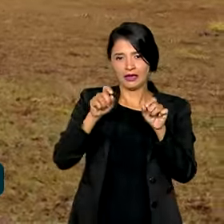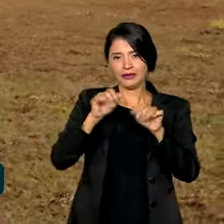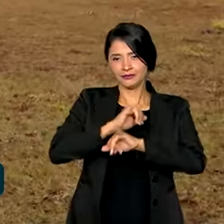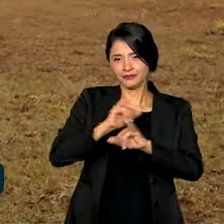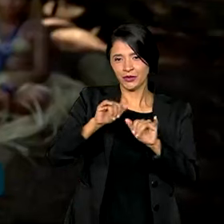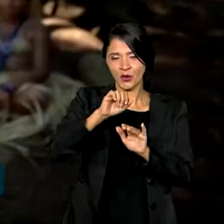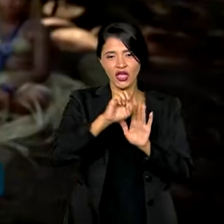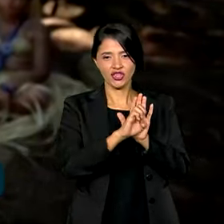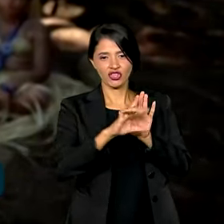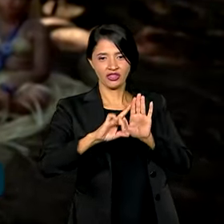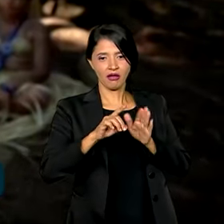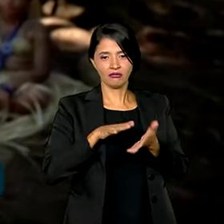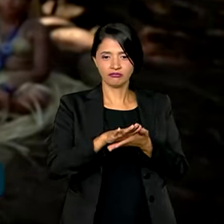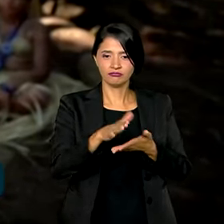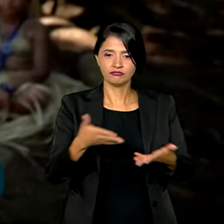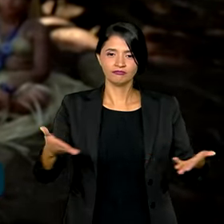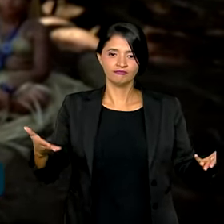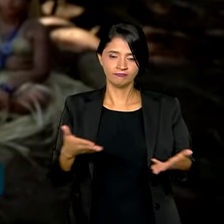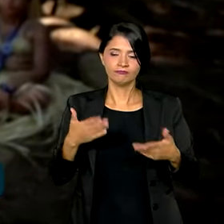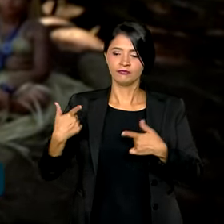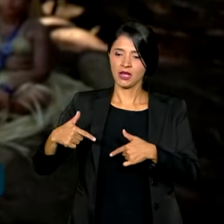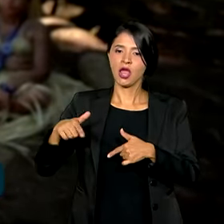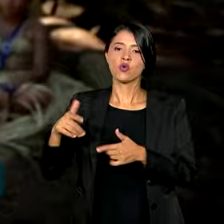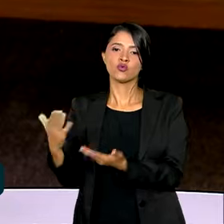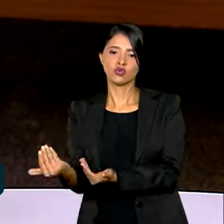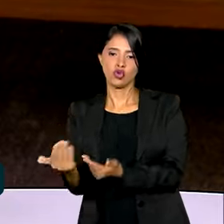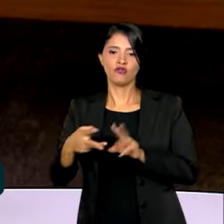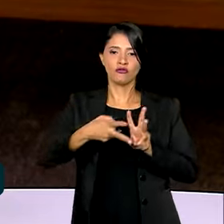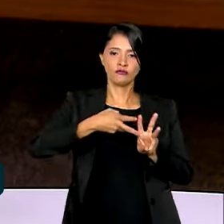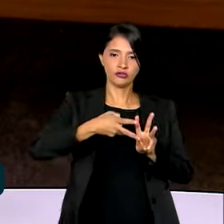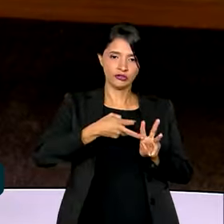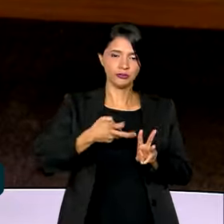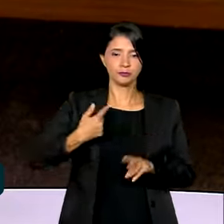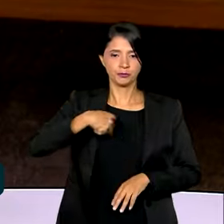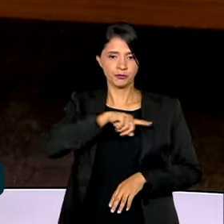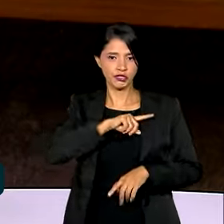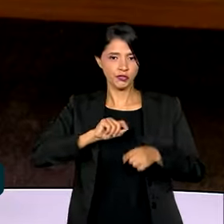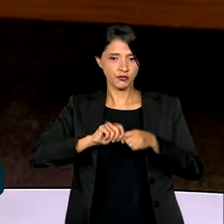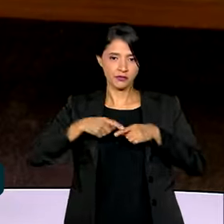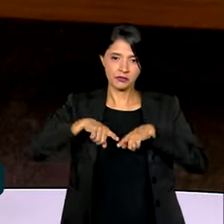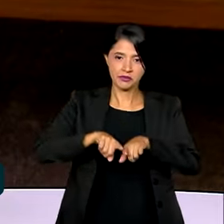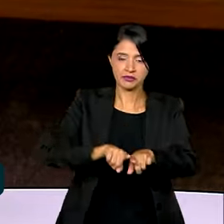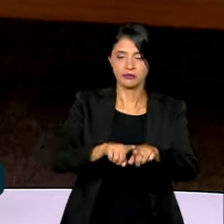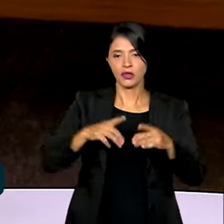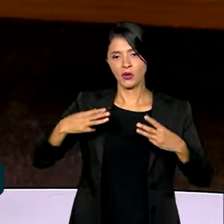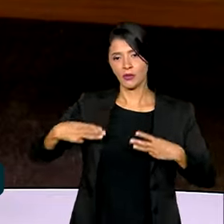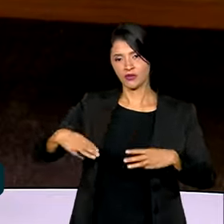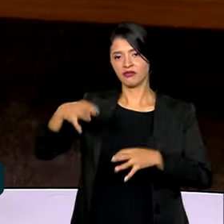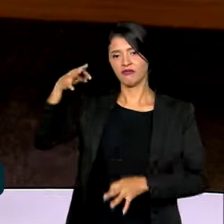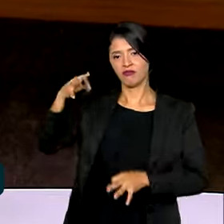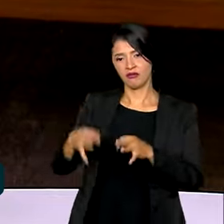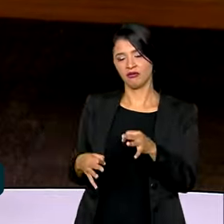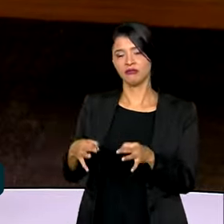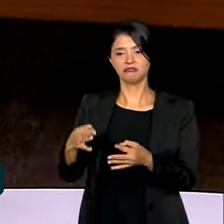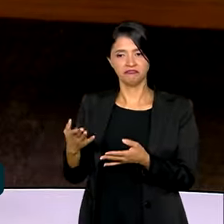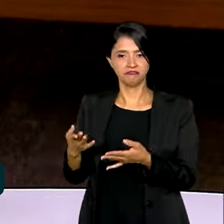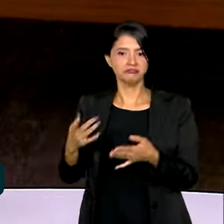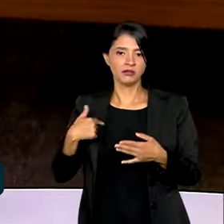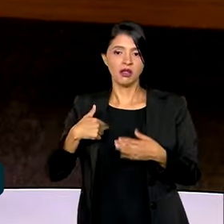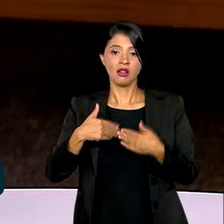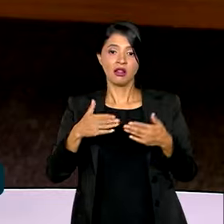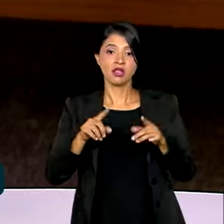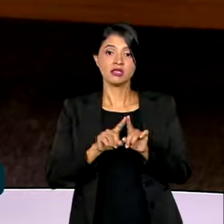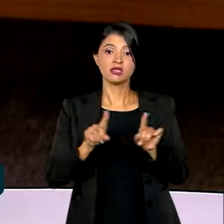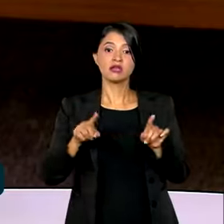este ano para trabalhar com a juventude indígena. Fizemos uma parceria boa com o Ministério da Justiça, nós lançamos